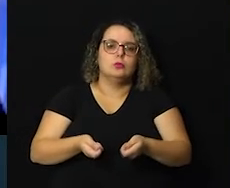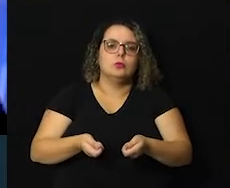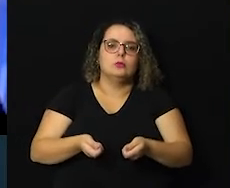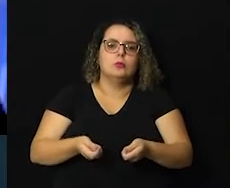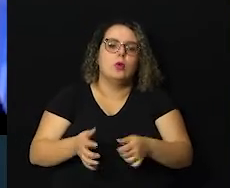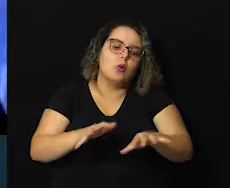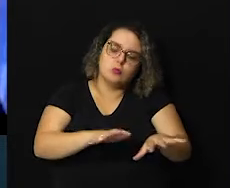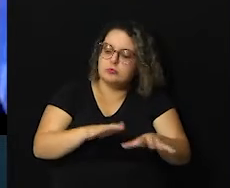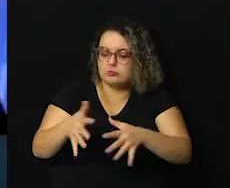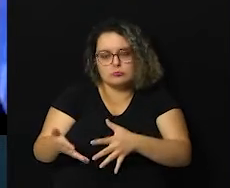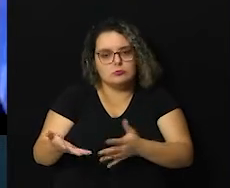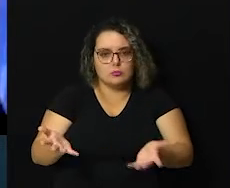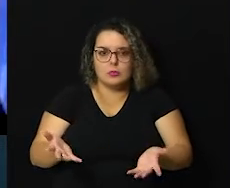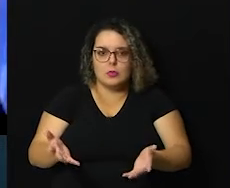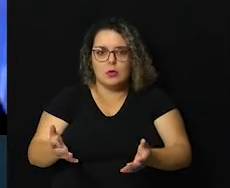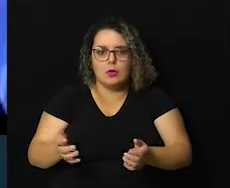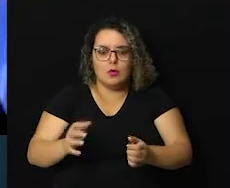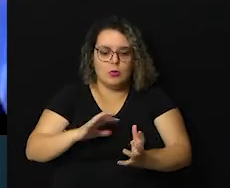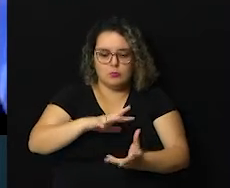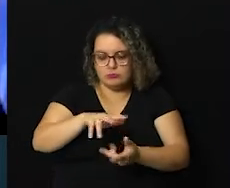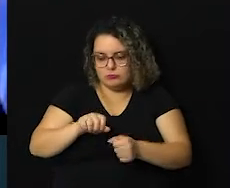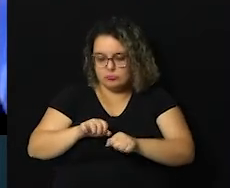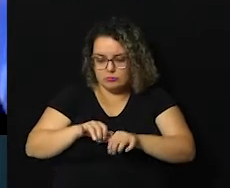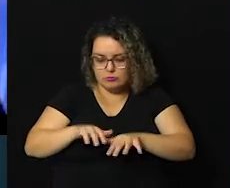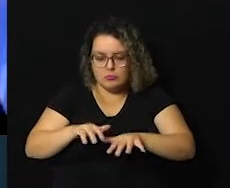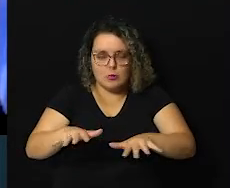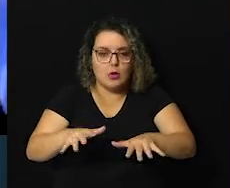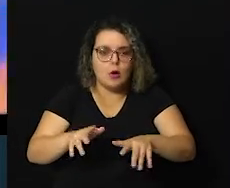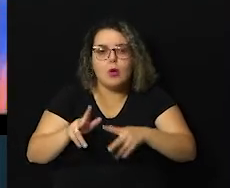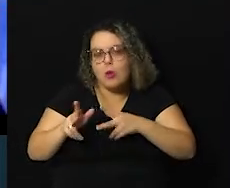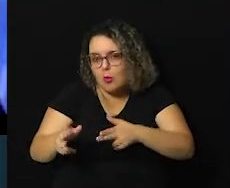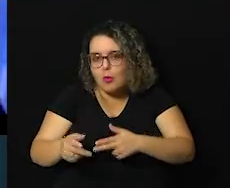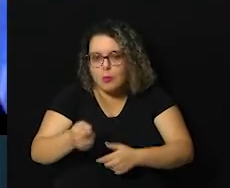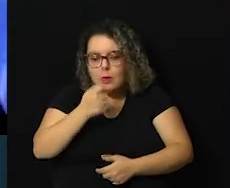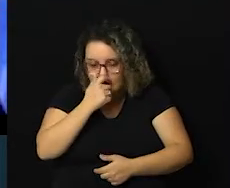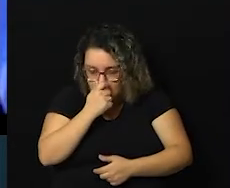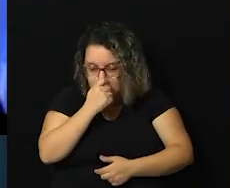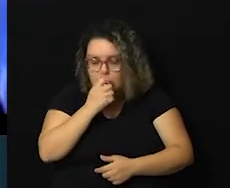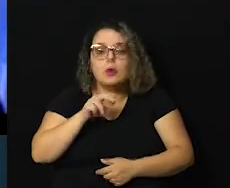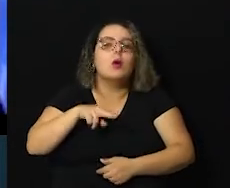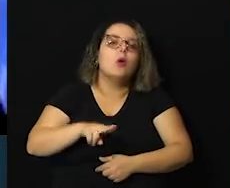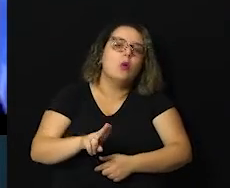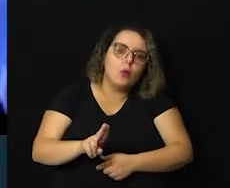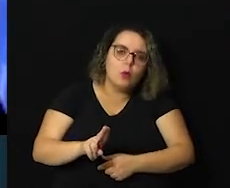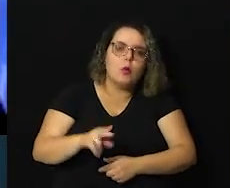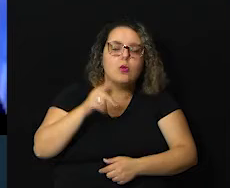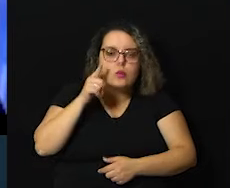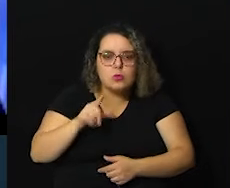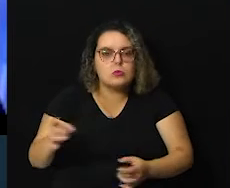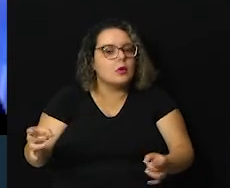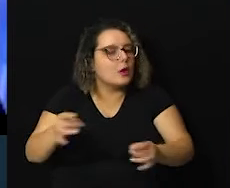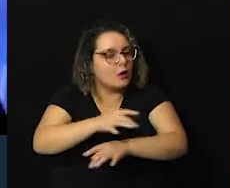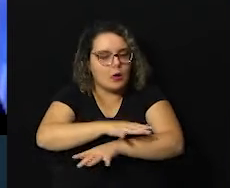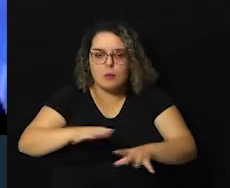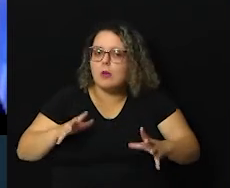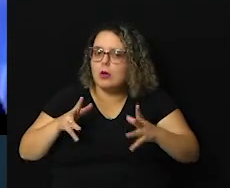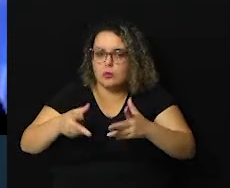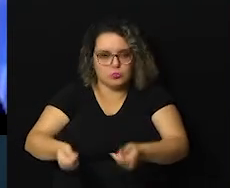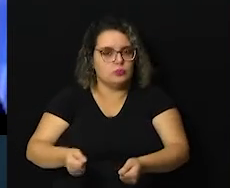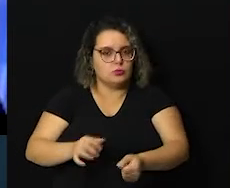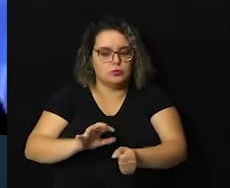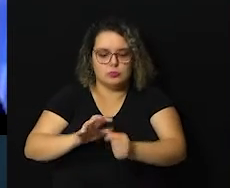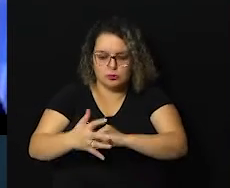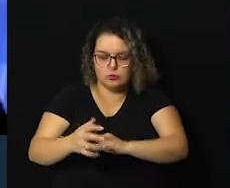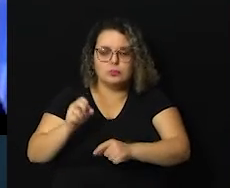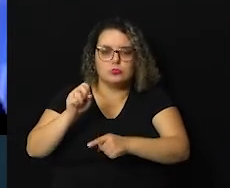de uma forma de outra né ouvir uma epidemia ou se como a gripe é ou a gente consiga de